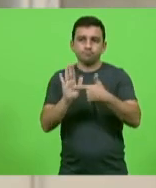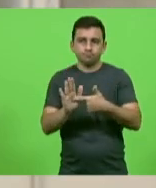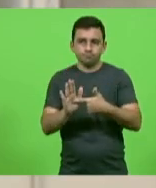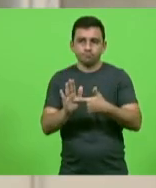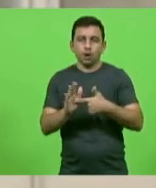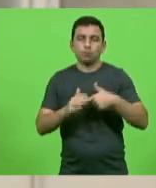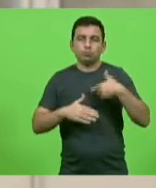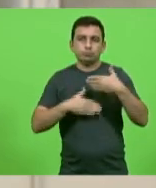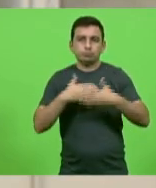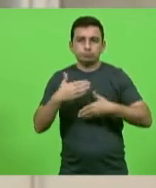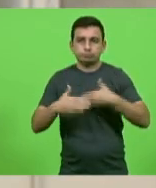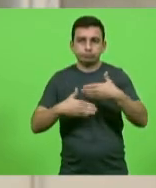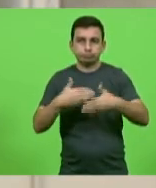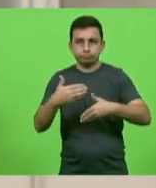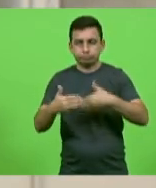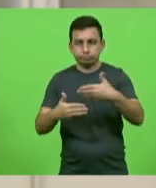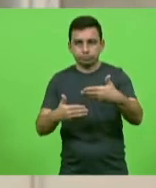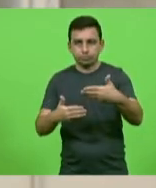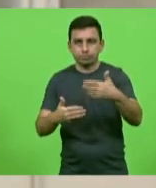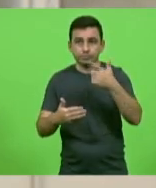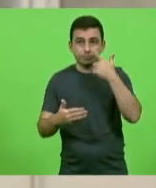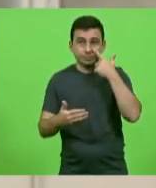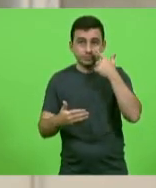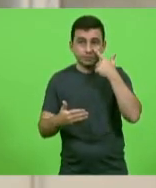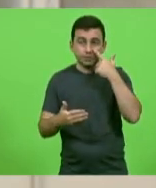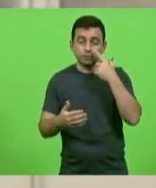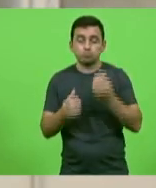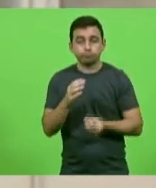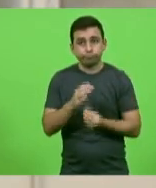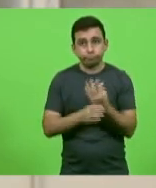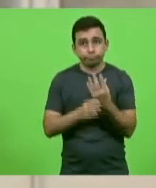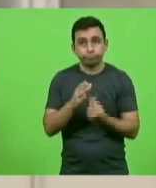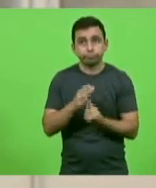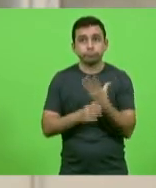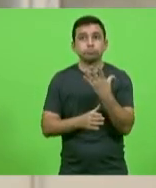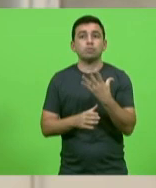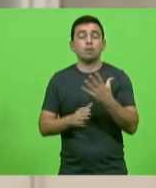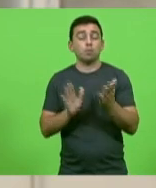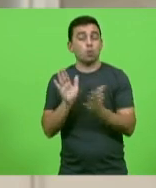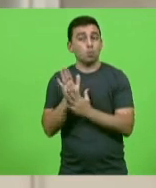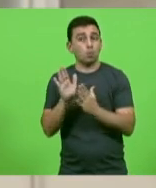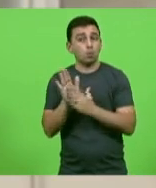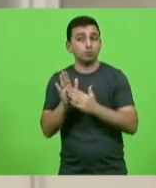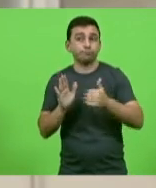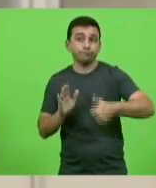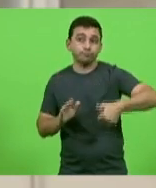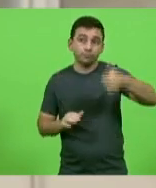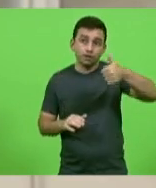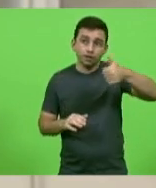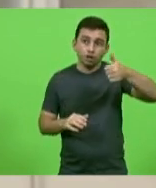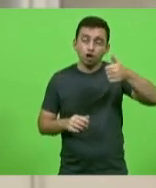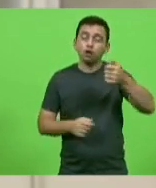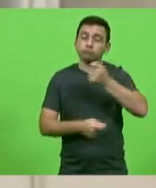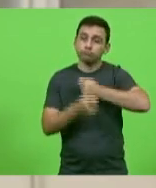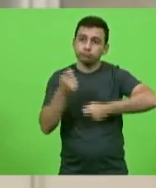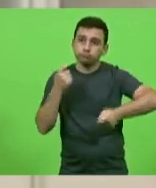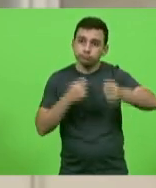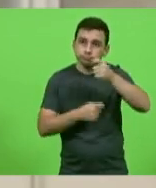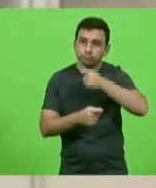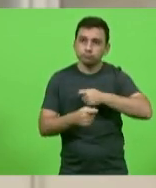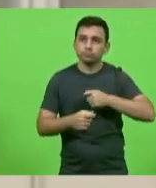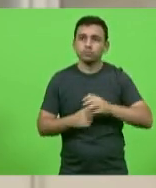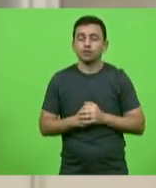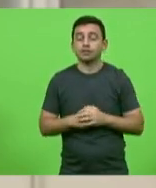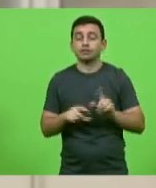procedimento formal prévio destinado a produzir a melhor proposta possível para administração